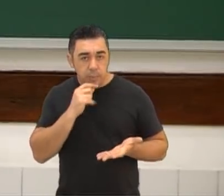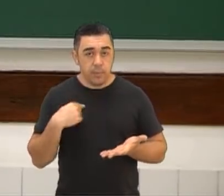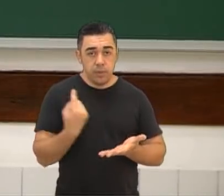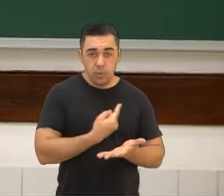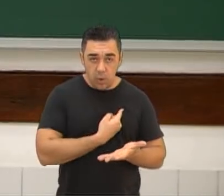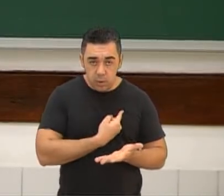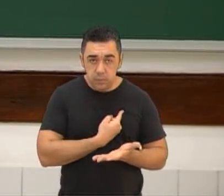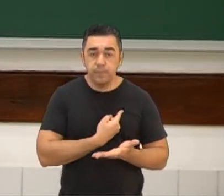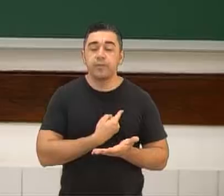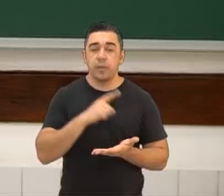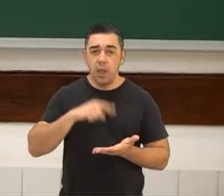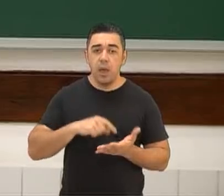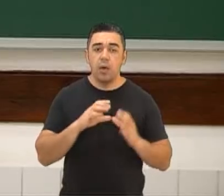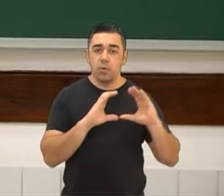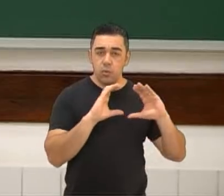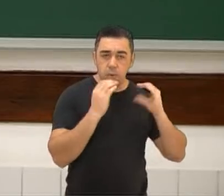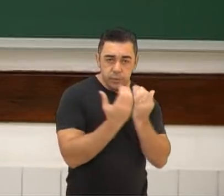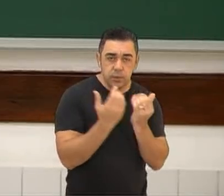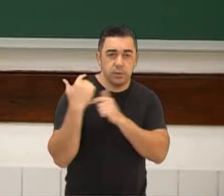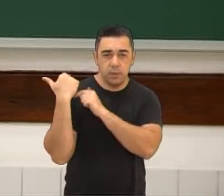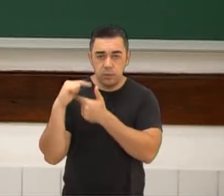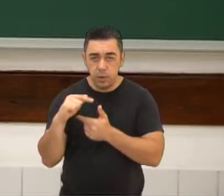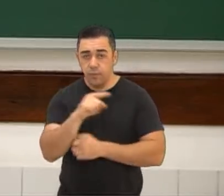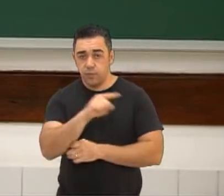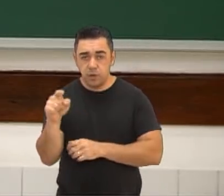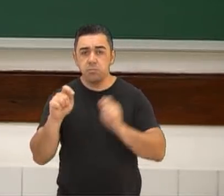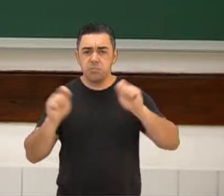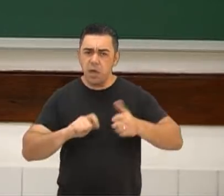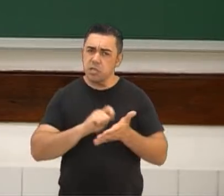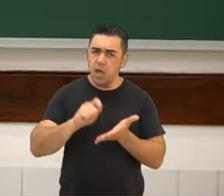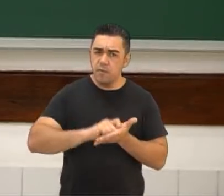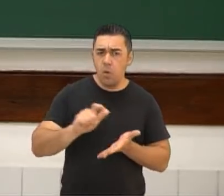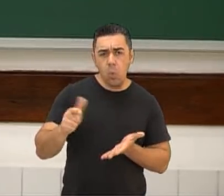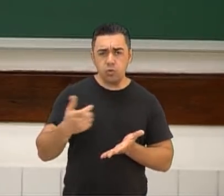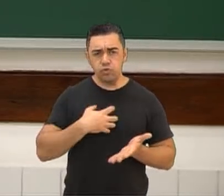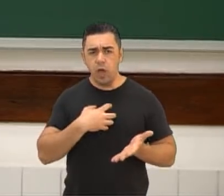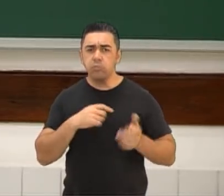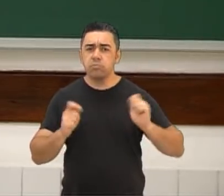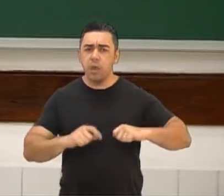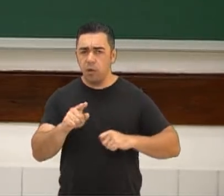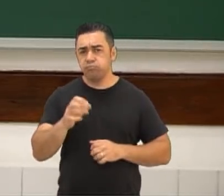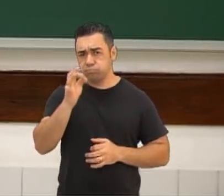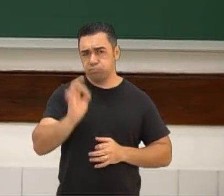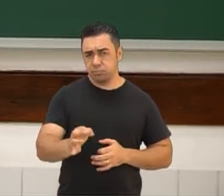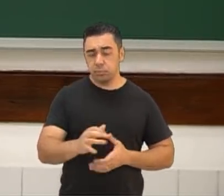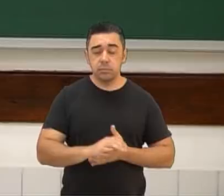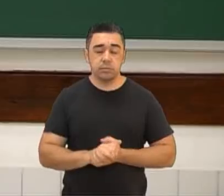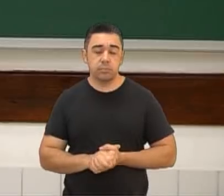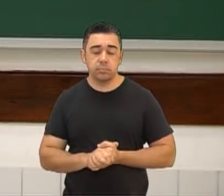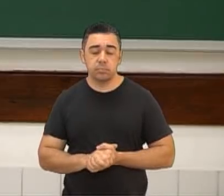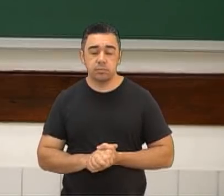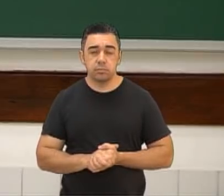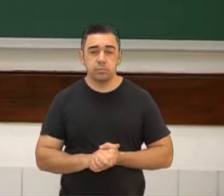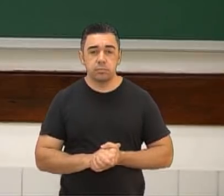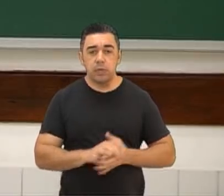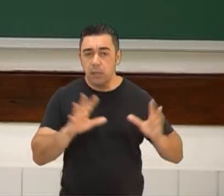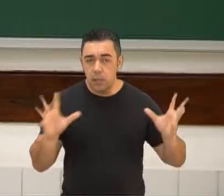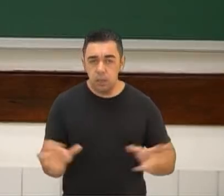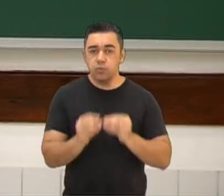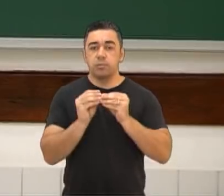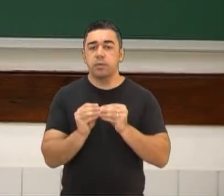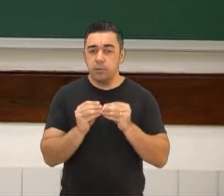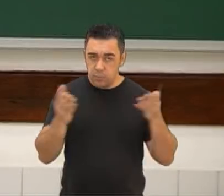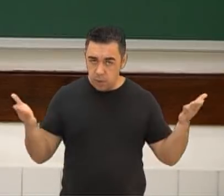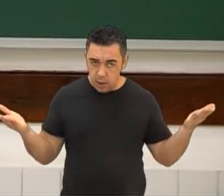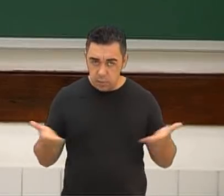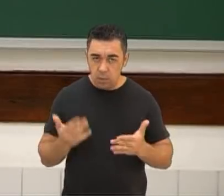nós dessas comunidades tradicionais, vocês poderiam escrever de outra forma também, que estaria certo. Então retomamos até